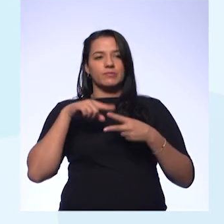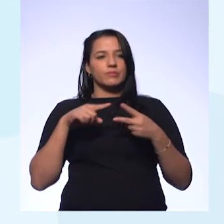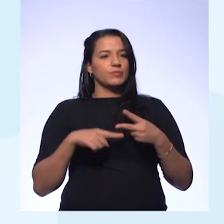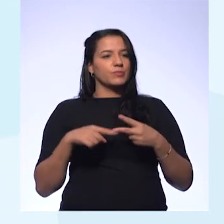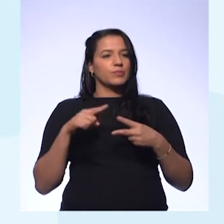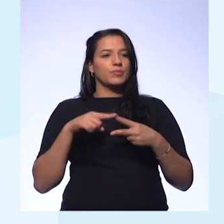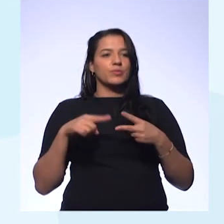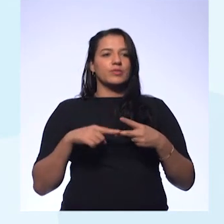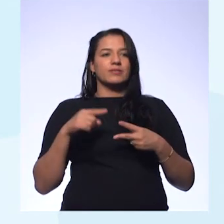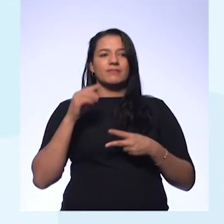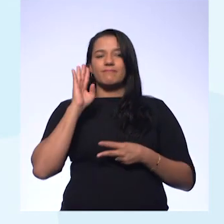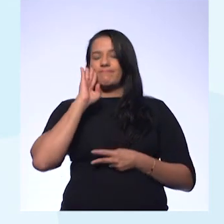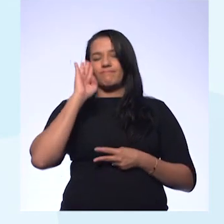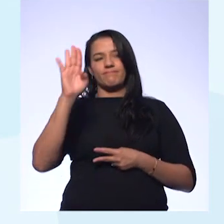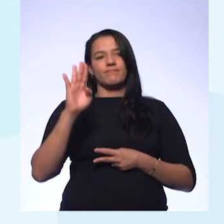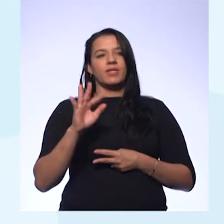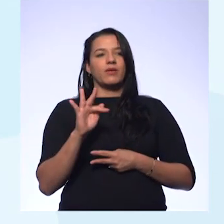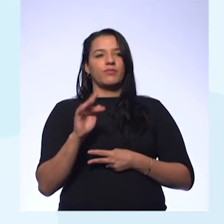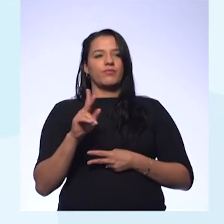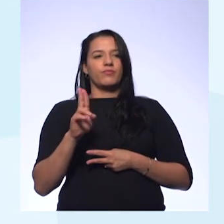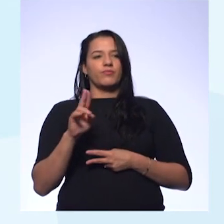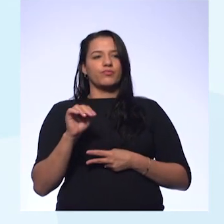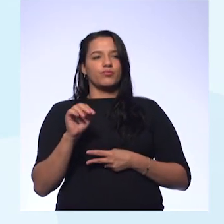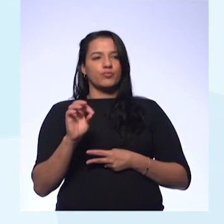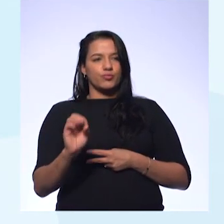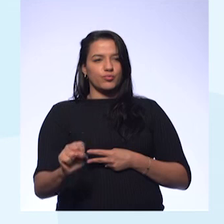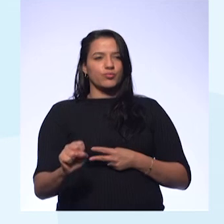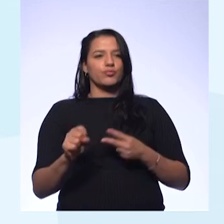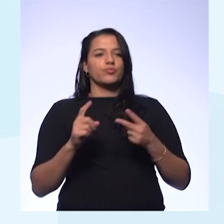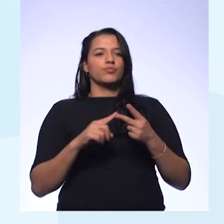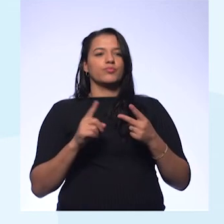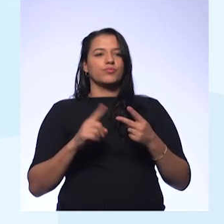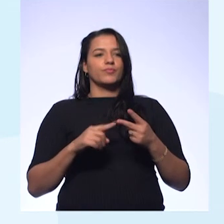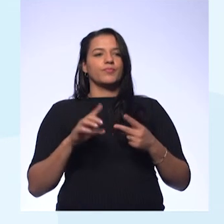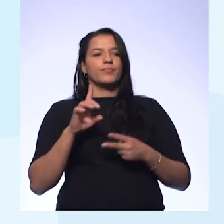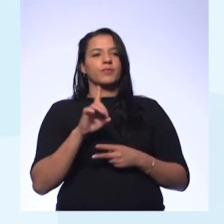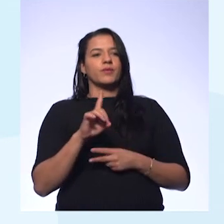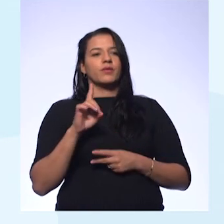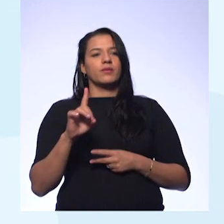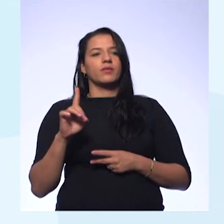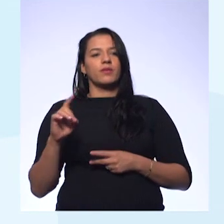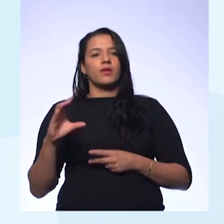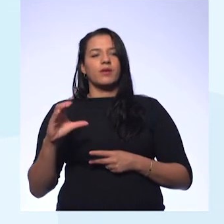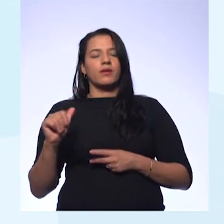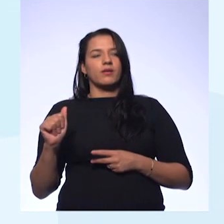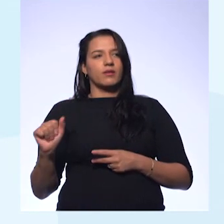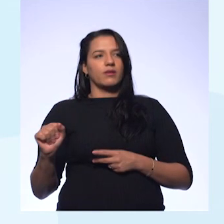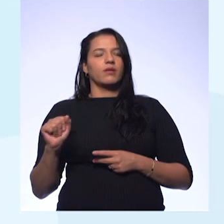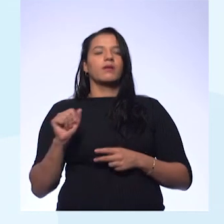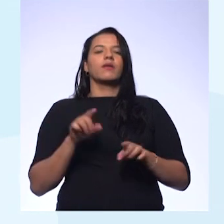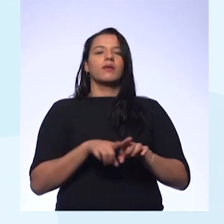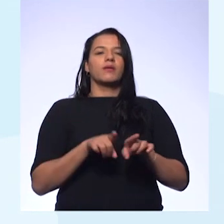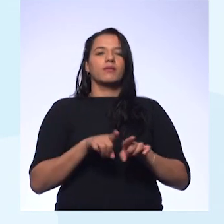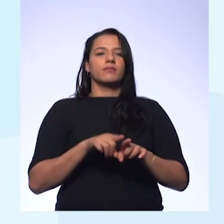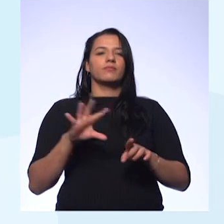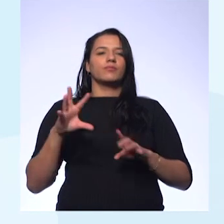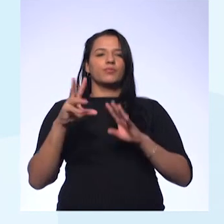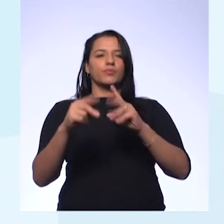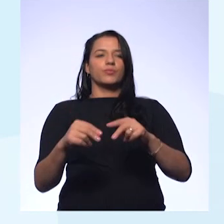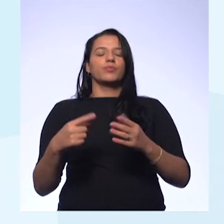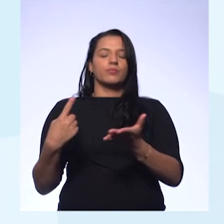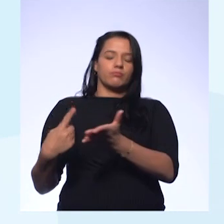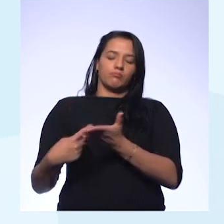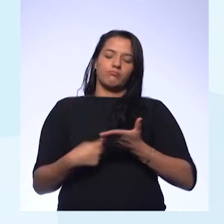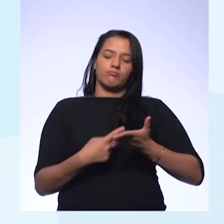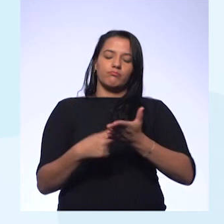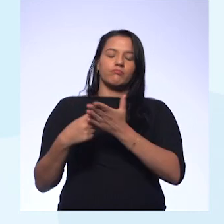sobre o que aconteceu com a chegada do Getúlio Vargas ao poder. O Boris Fausto defende que o movimento foi resultado de uma conciliação de